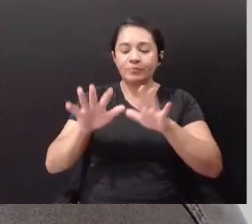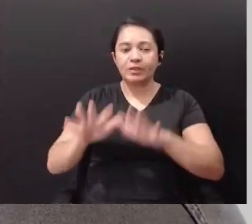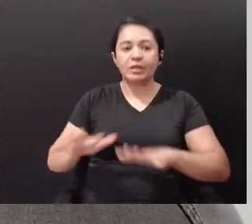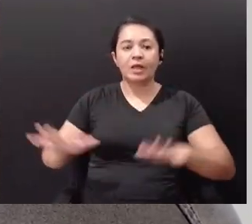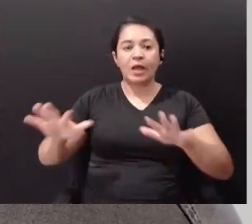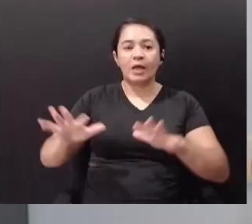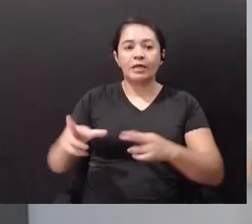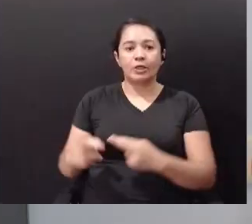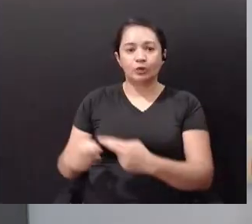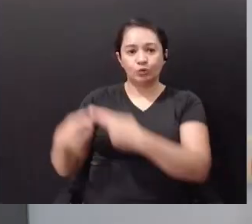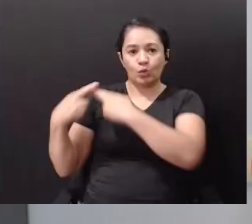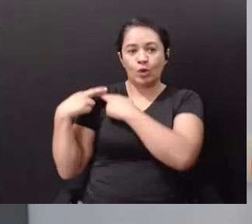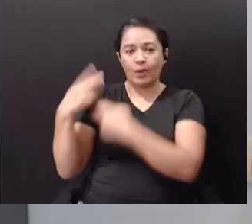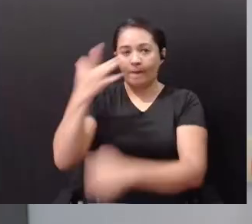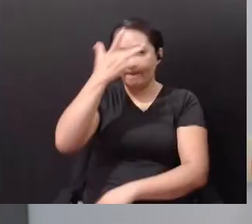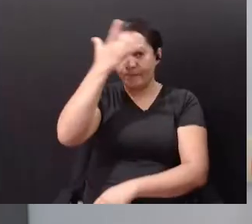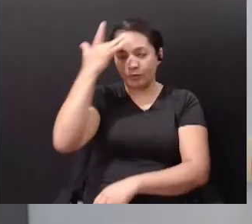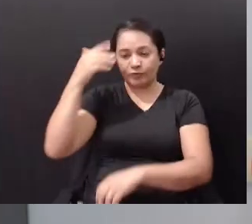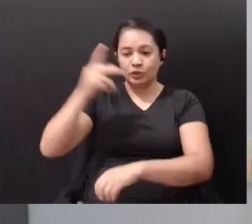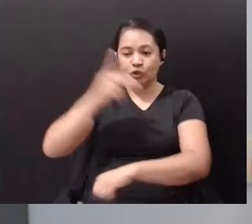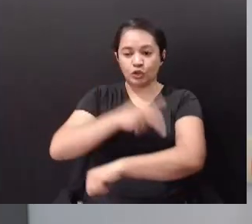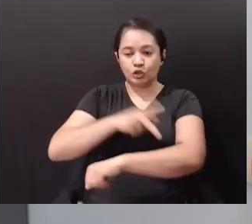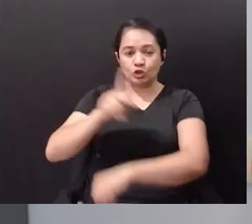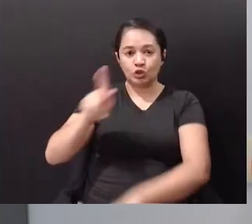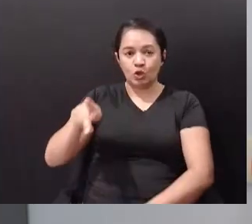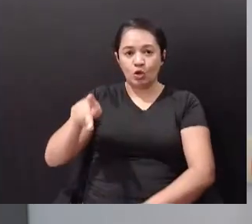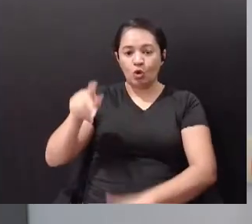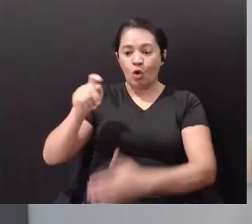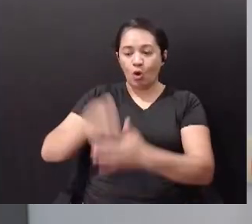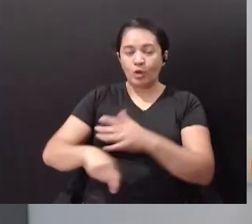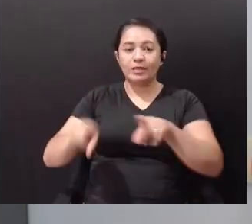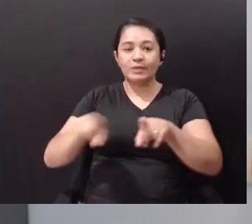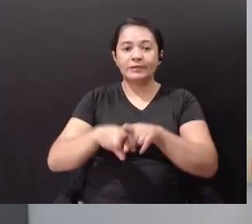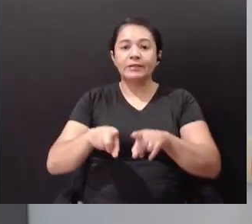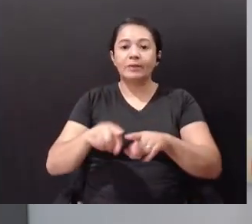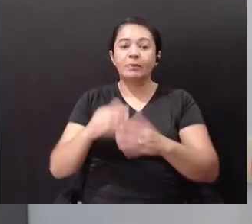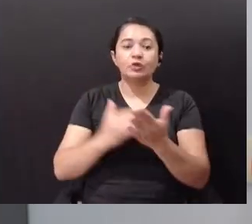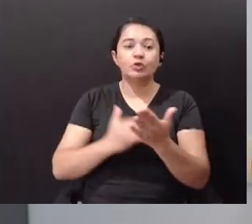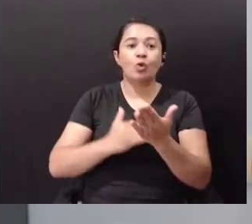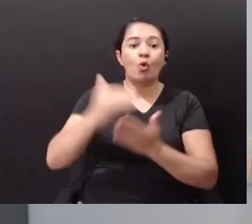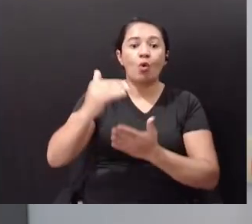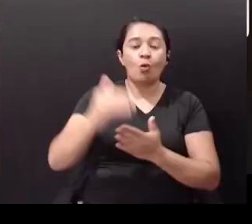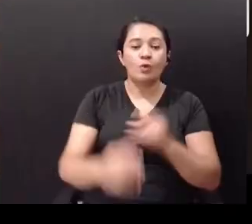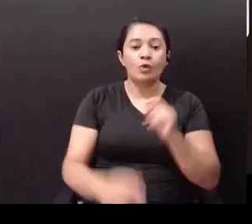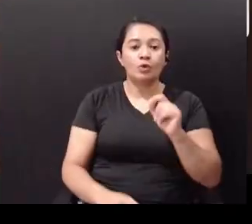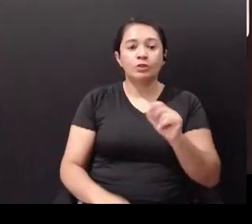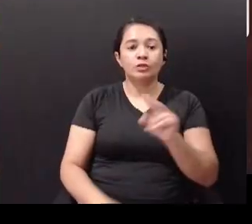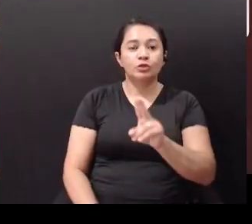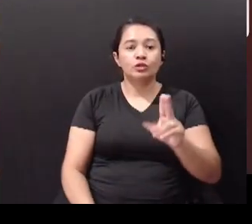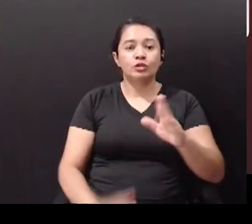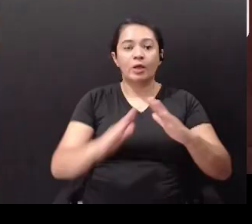professor contratado, quanto do surgimento ali das chamadas escolas isoladas.